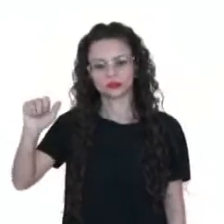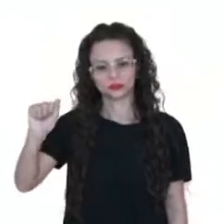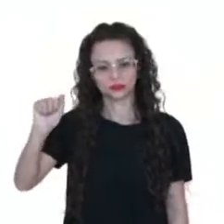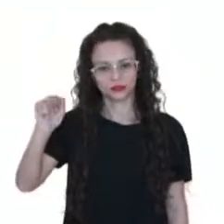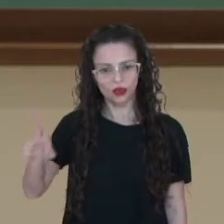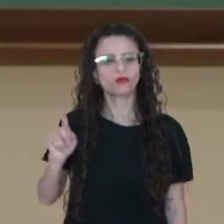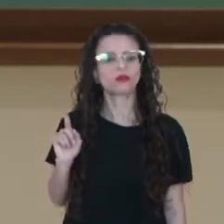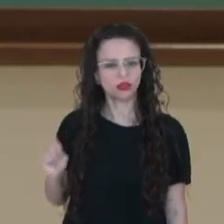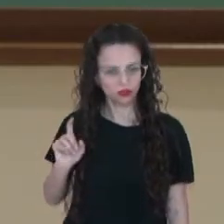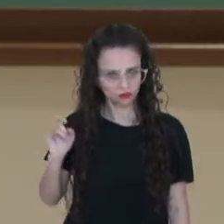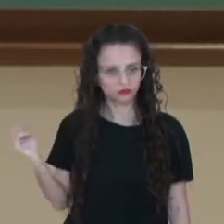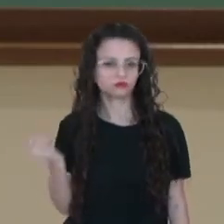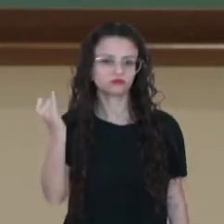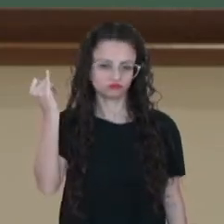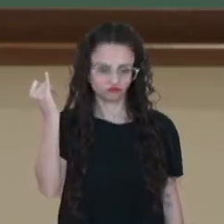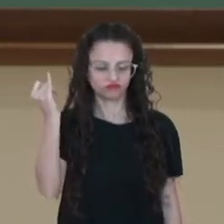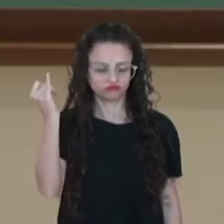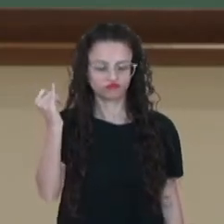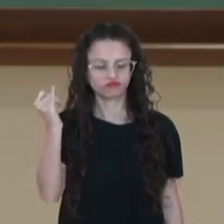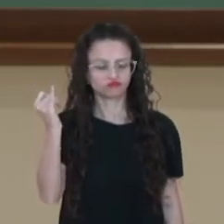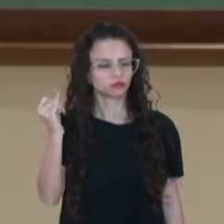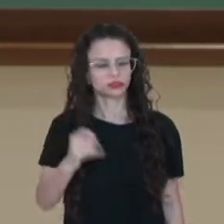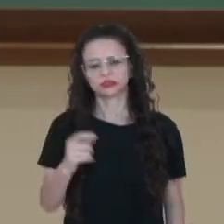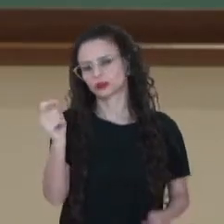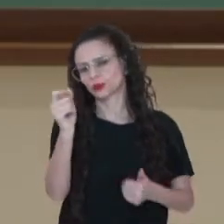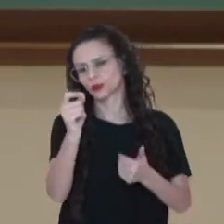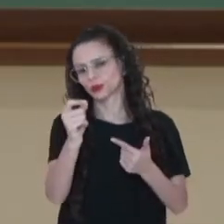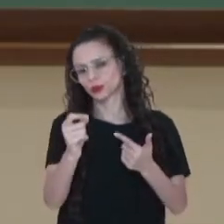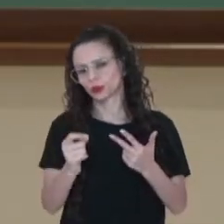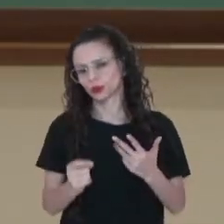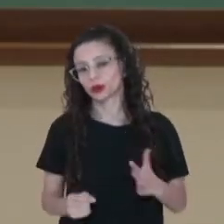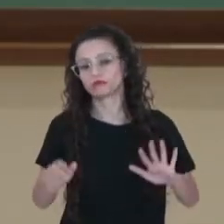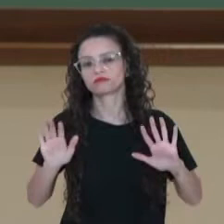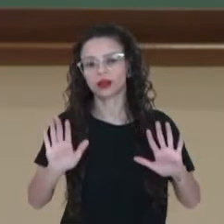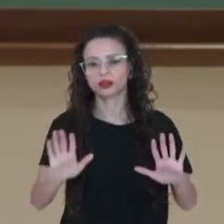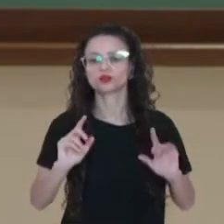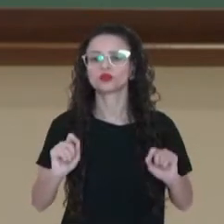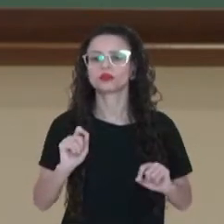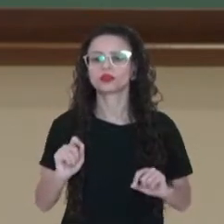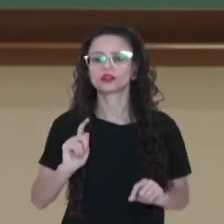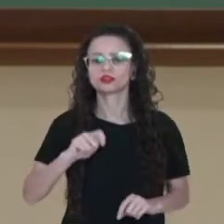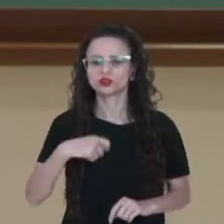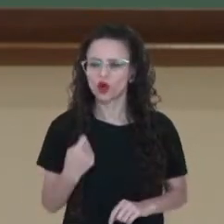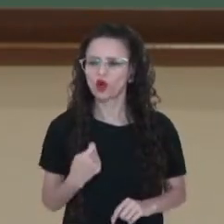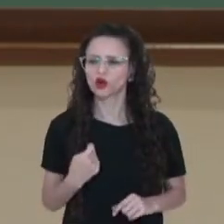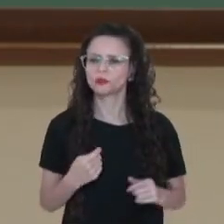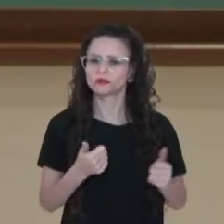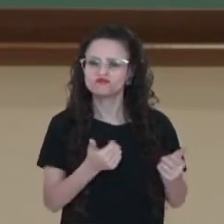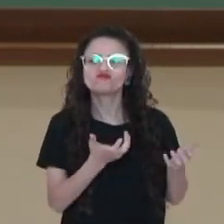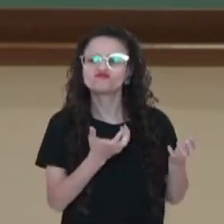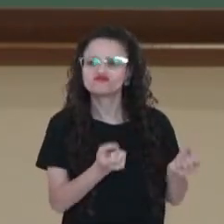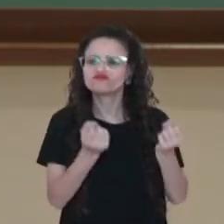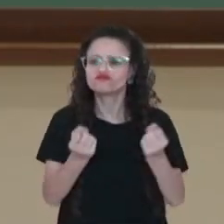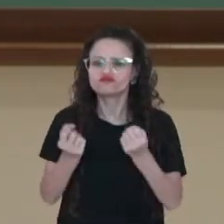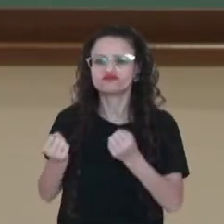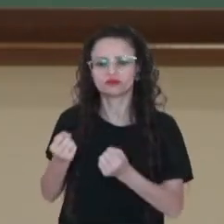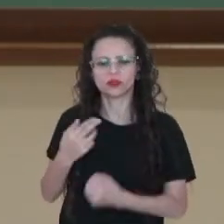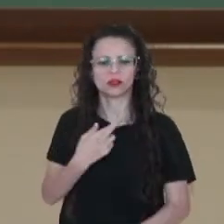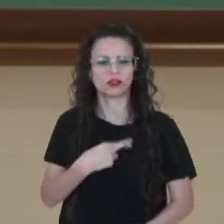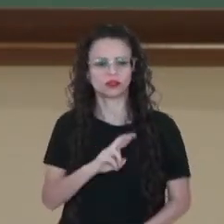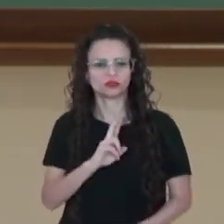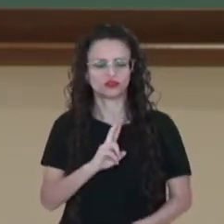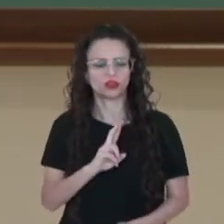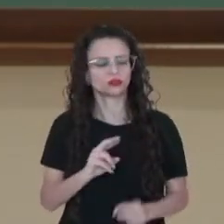foi importante em vários aspectos, mas a questão da tolerância religiosa foi algo que